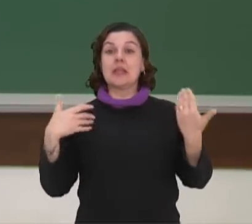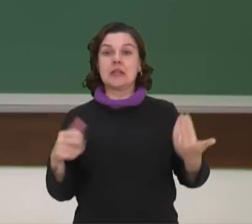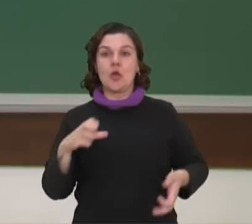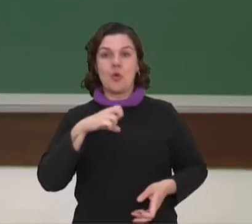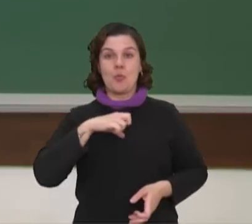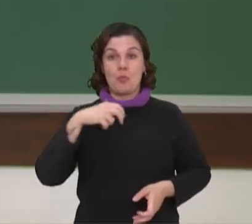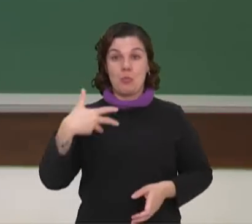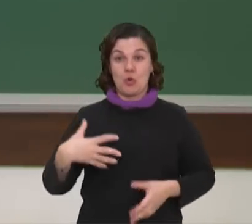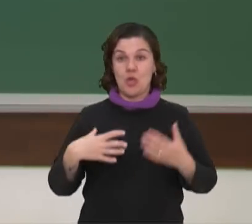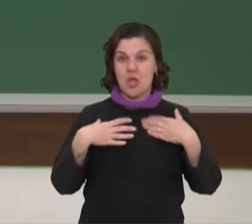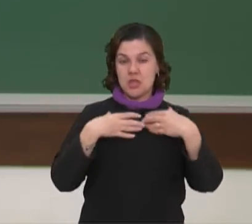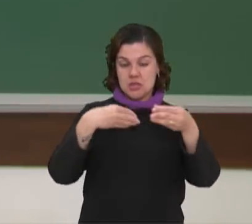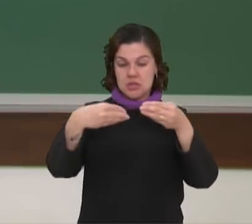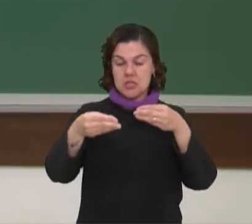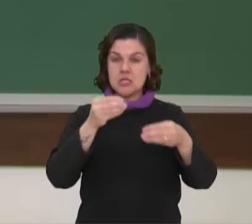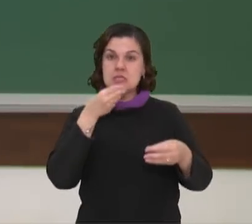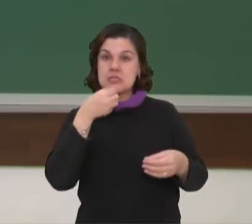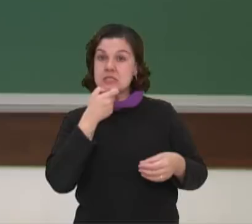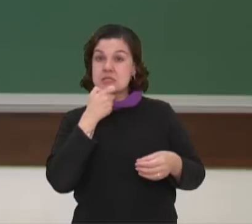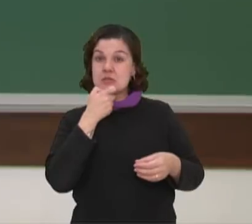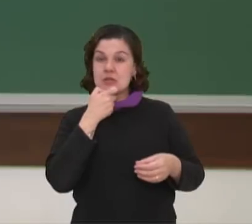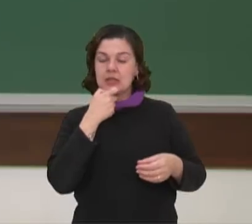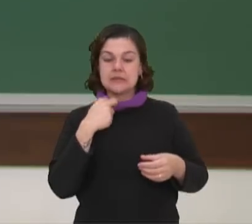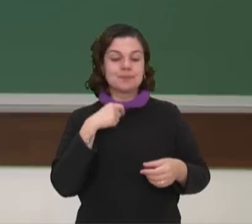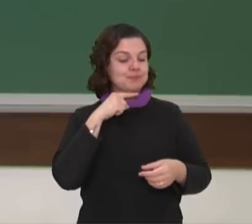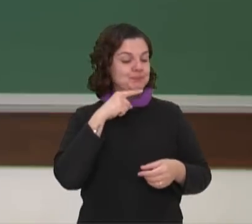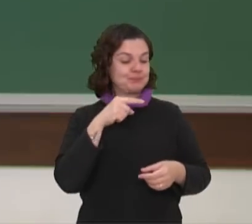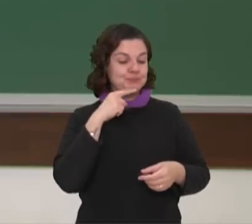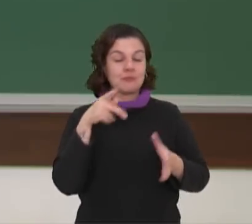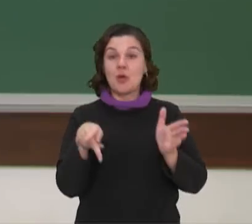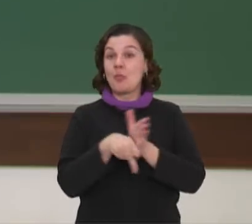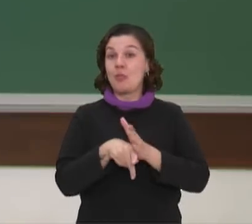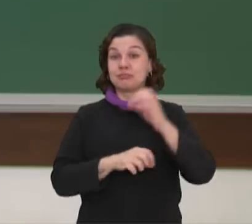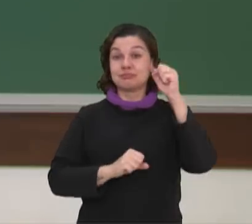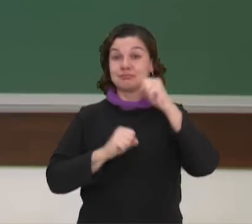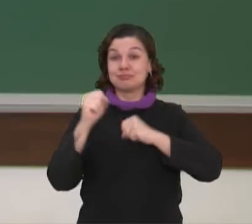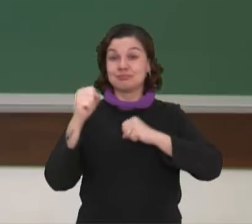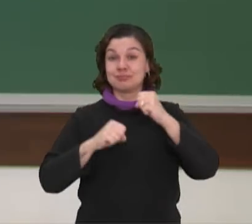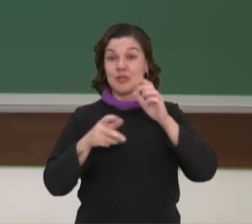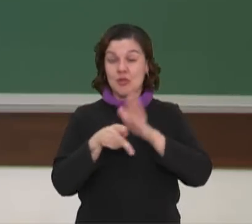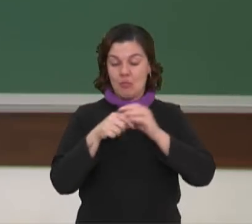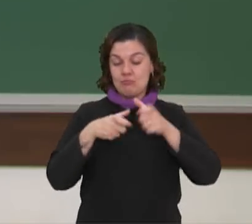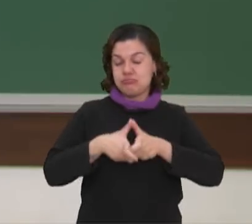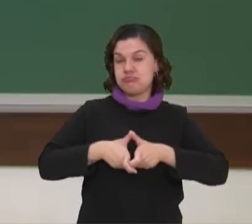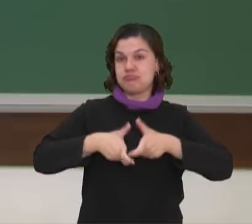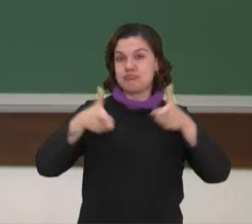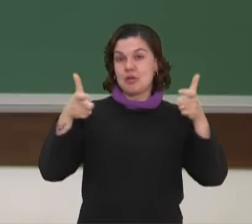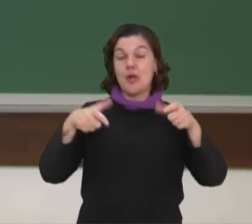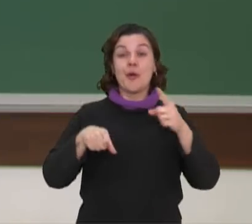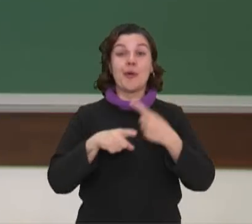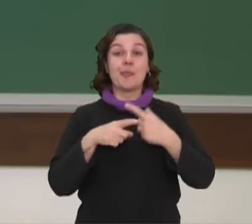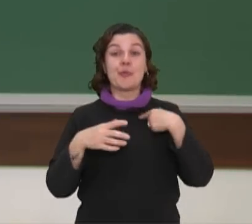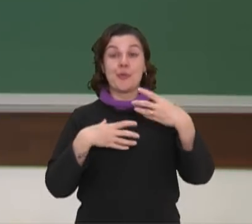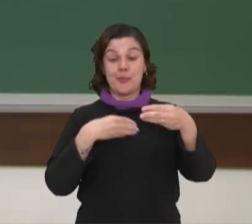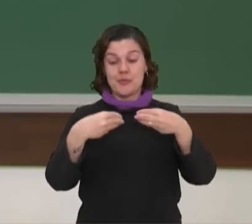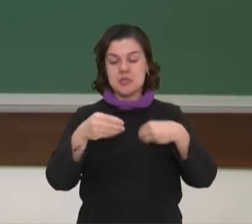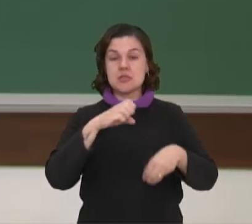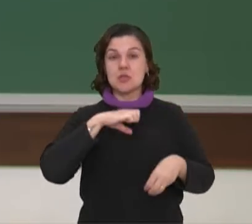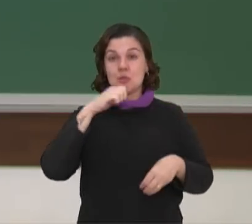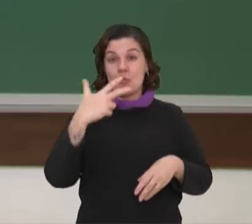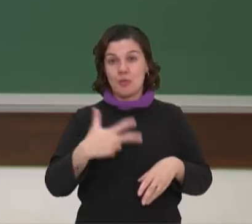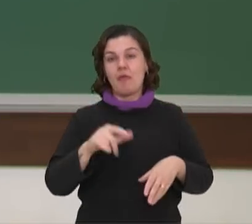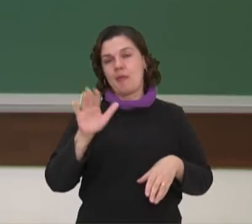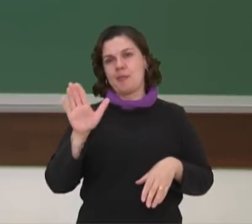Portugal de tecidos ingleses e impossibilitou a indústria portuguesa de se desenvolver, porque os tecidos portugueses então mais